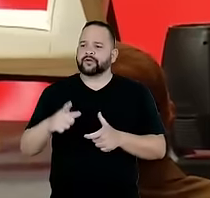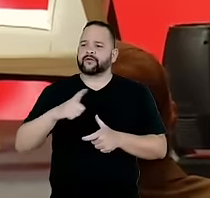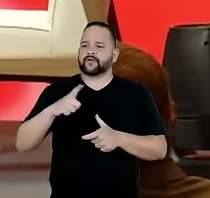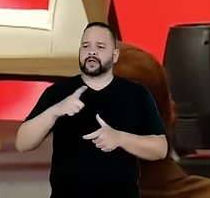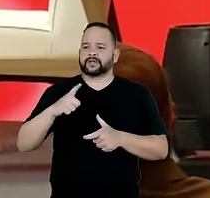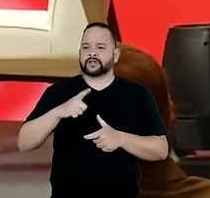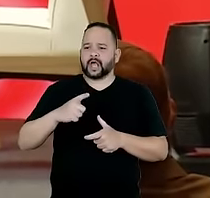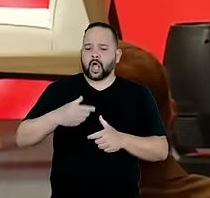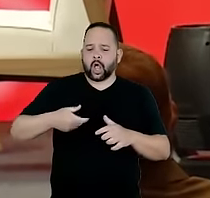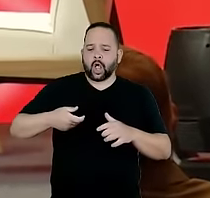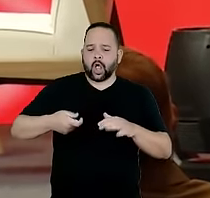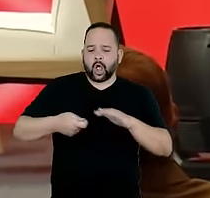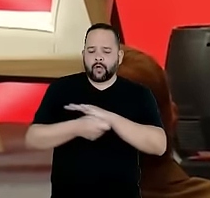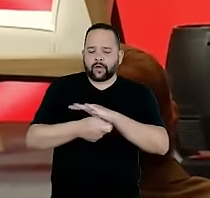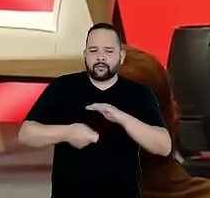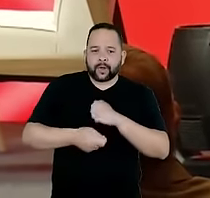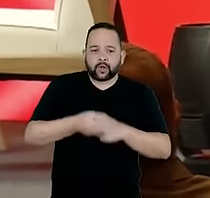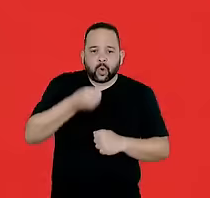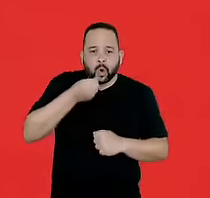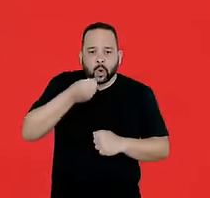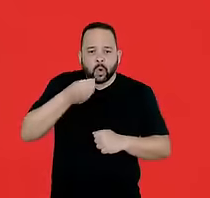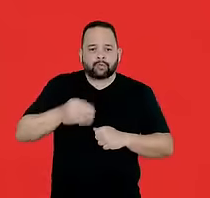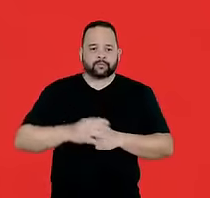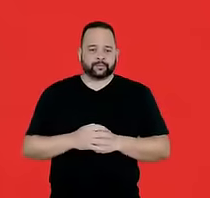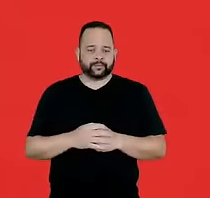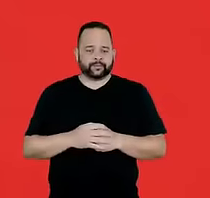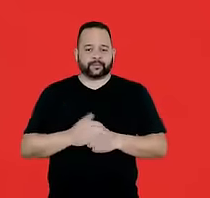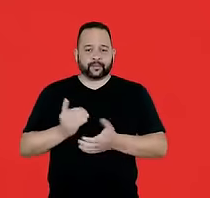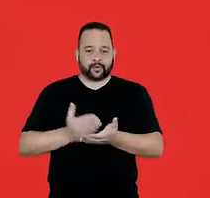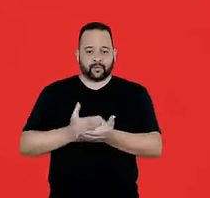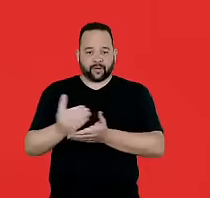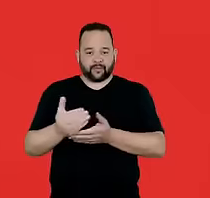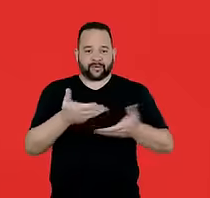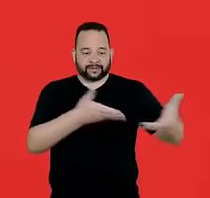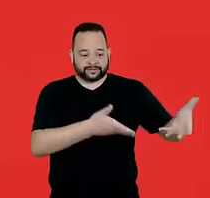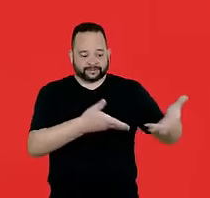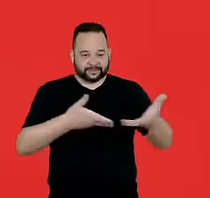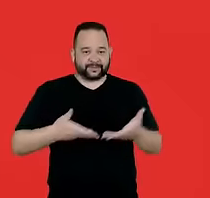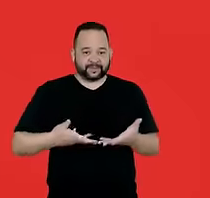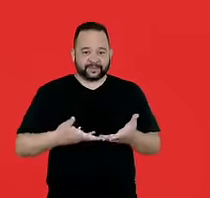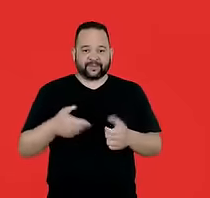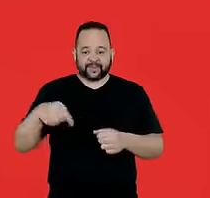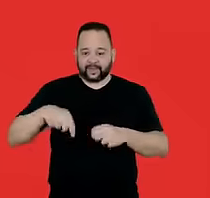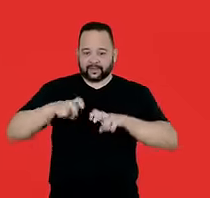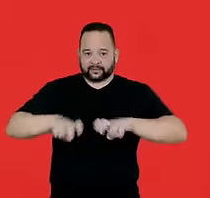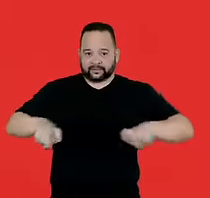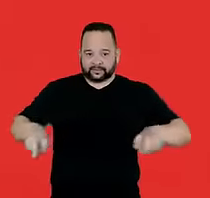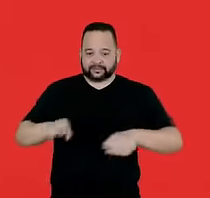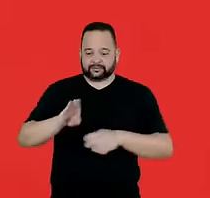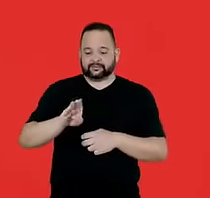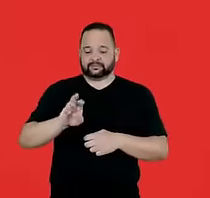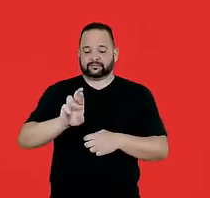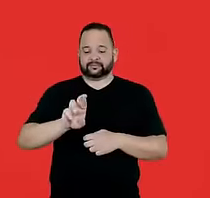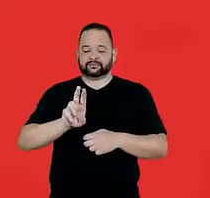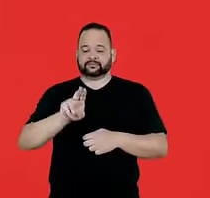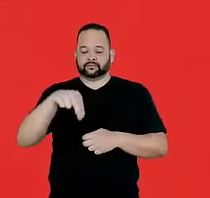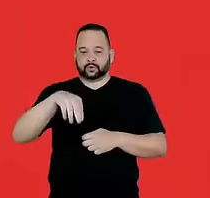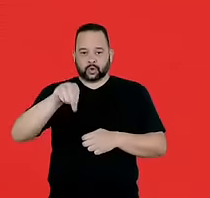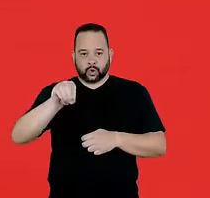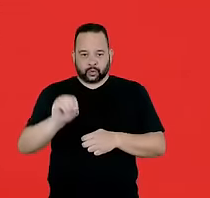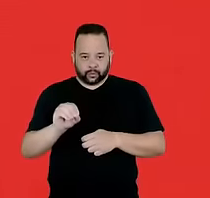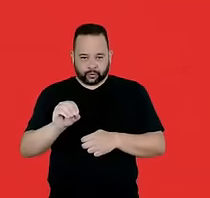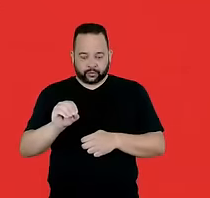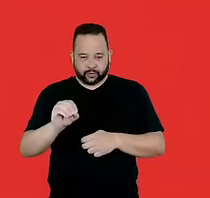investimento para começar um prazer uma honra convidar aqui ao palco Bruno Funchal CEO da Bradesco